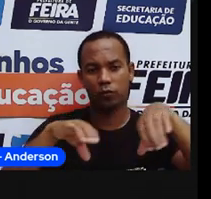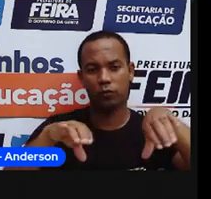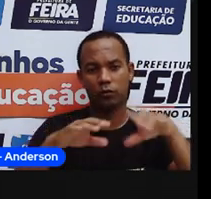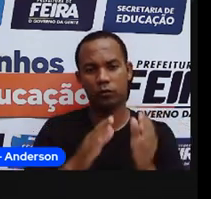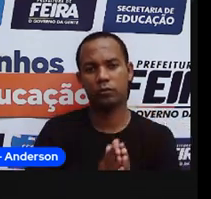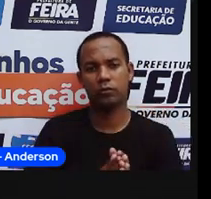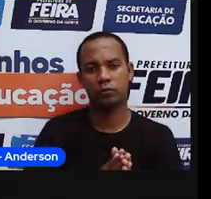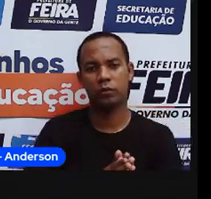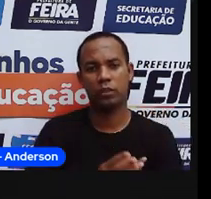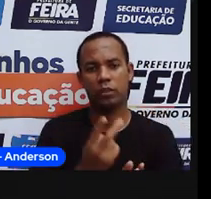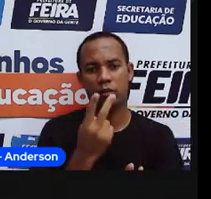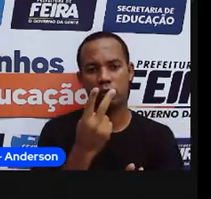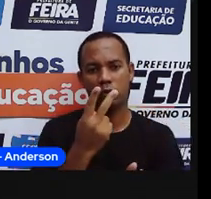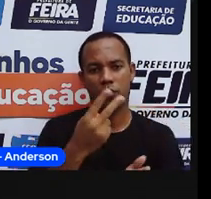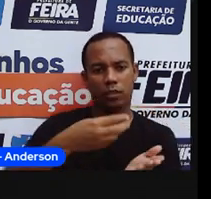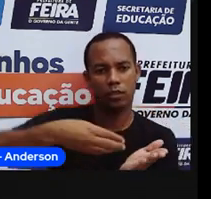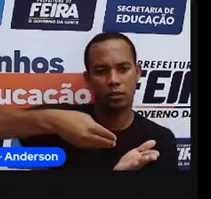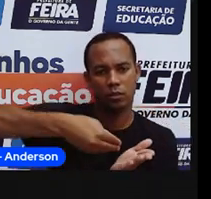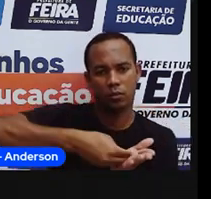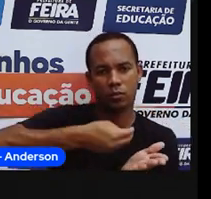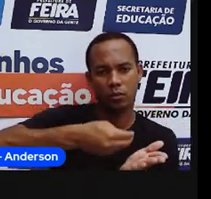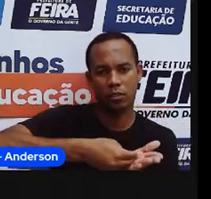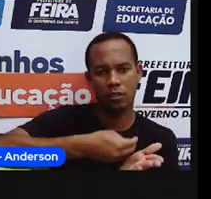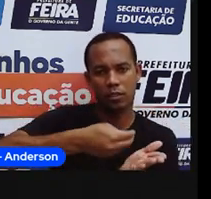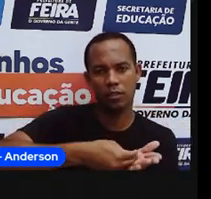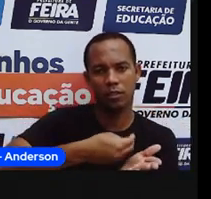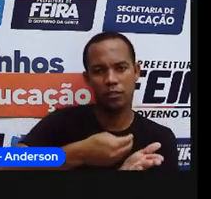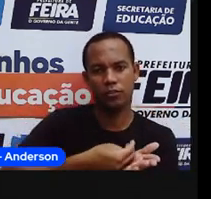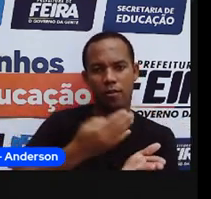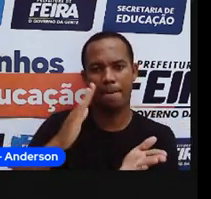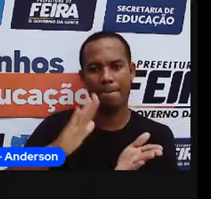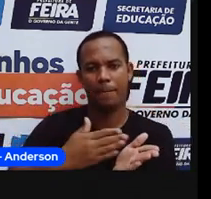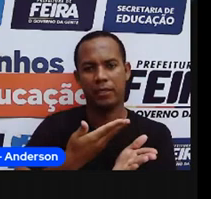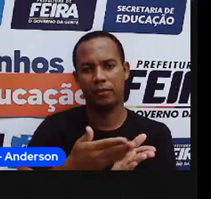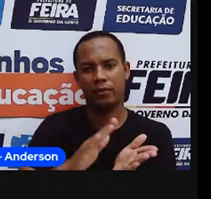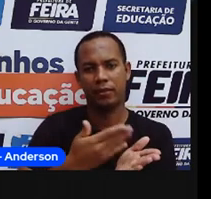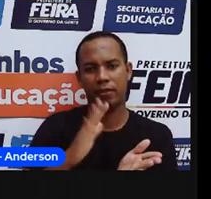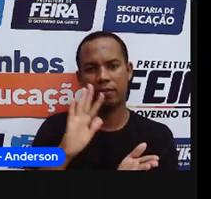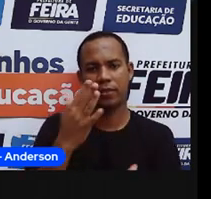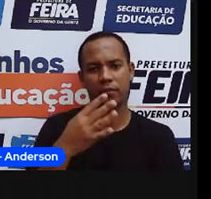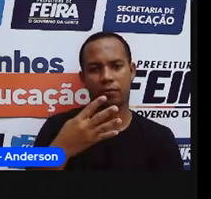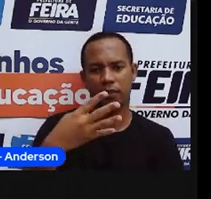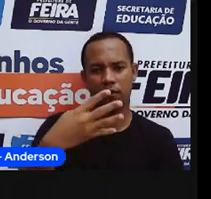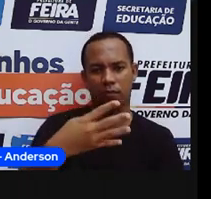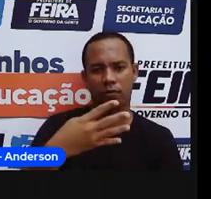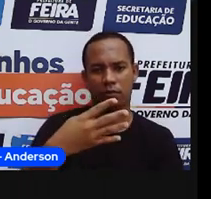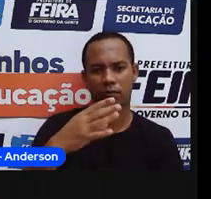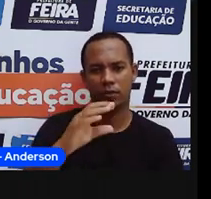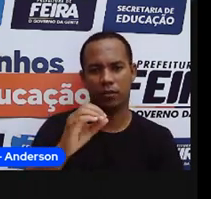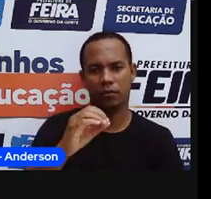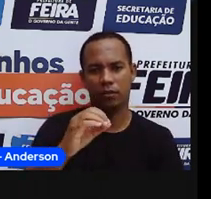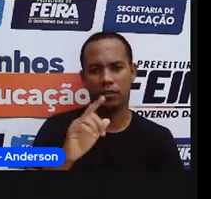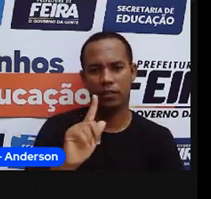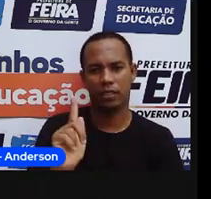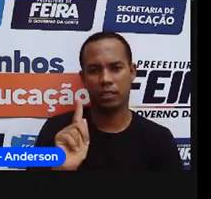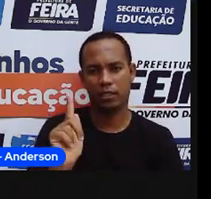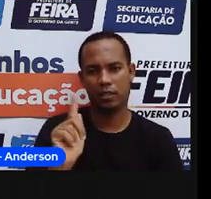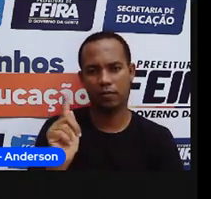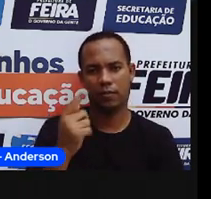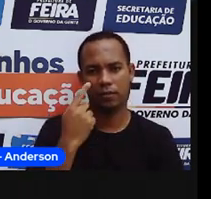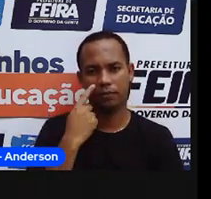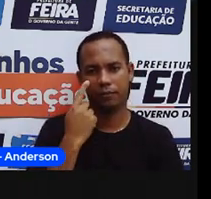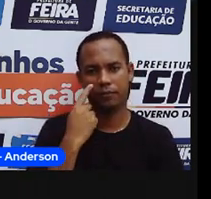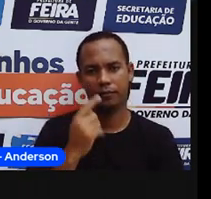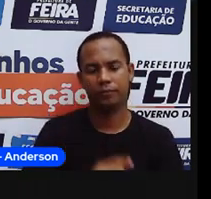de manteiga, que são 400 gramas. Então, vamos lá. Nessa receita aqui, ele traz algumas medidas. Primeiro,